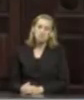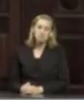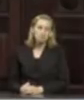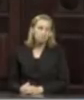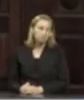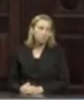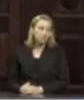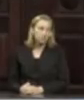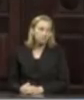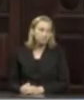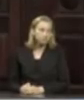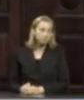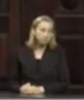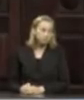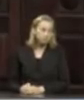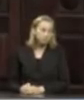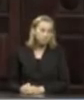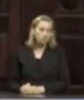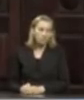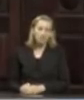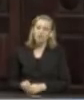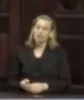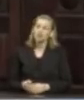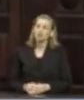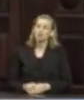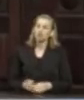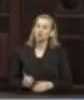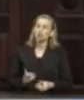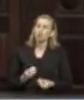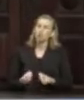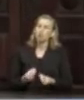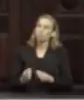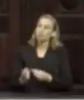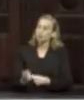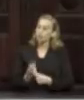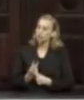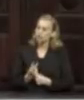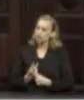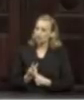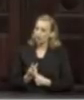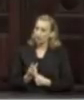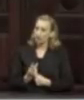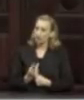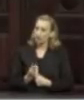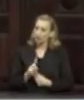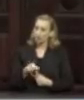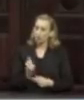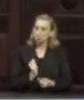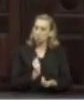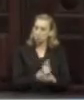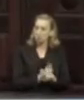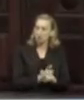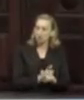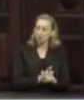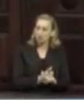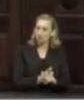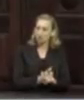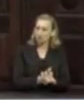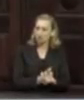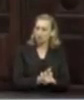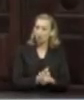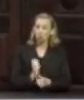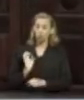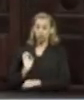nunca fizeram empréstimo para demissão voluntária. Ou seja, você endivida o Estado e diminui o